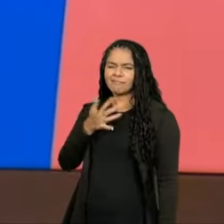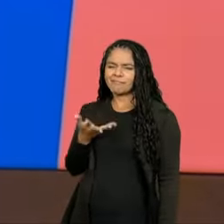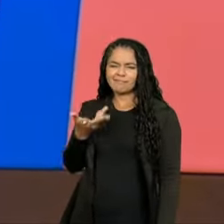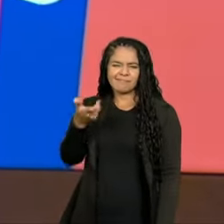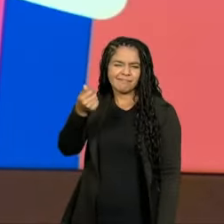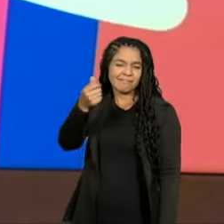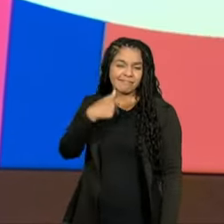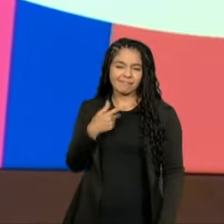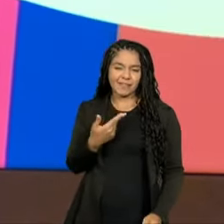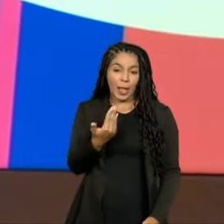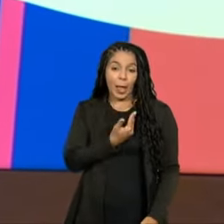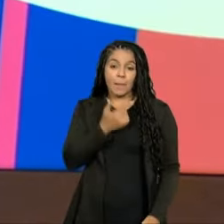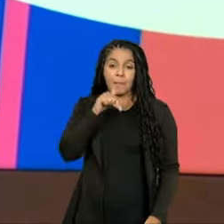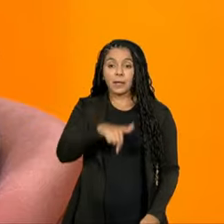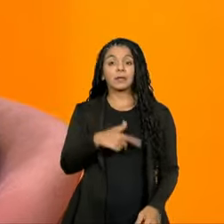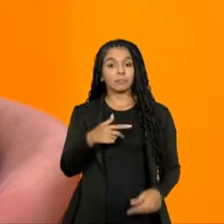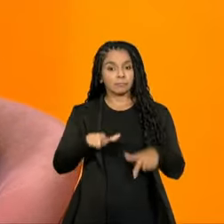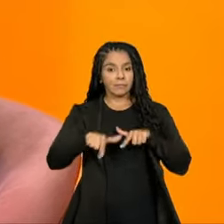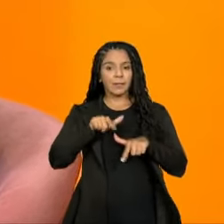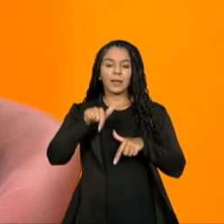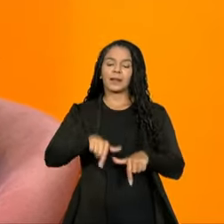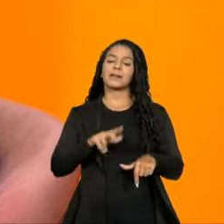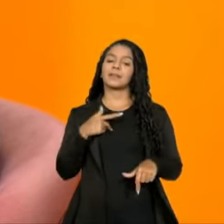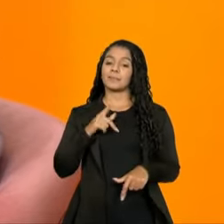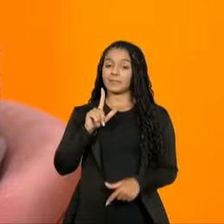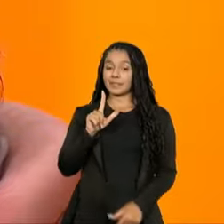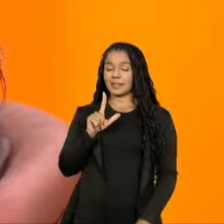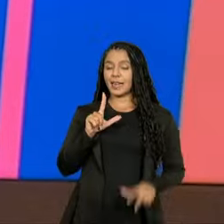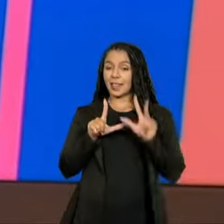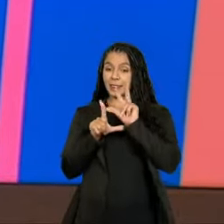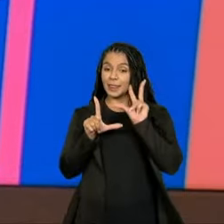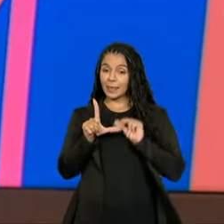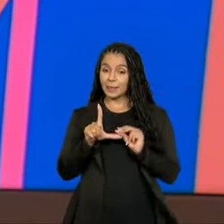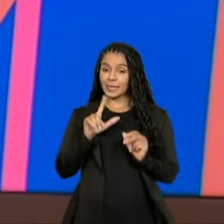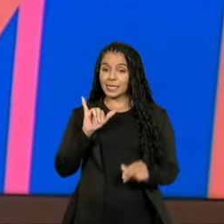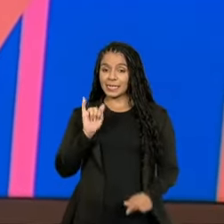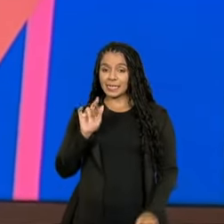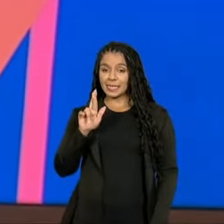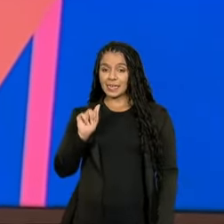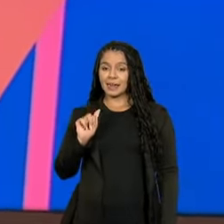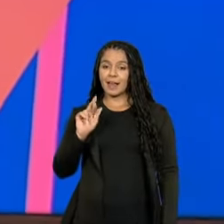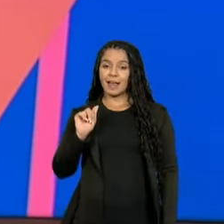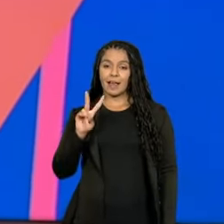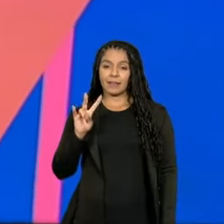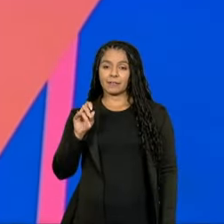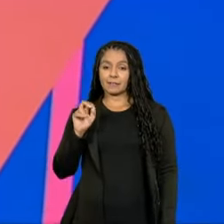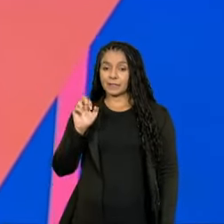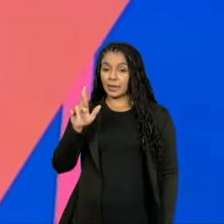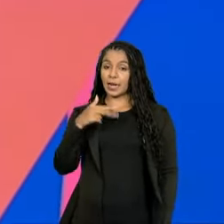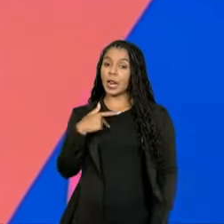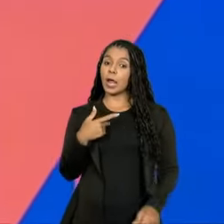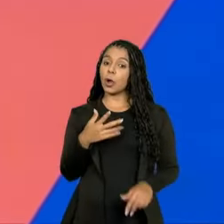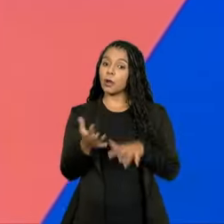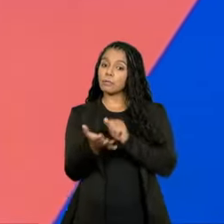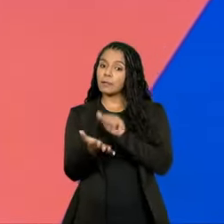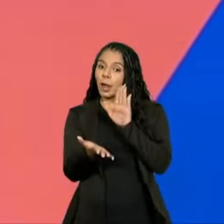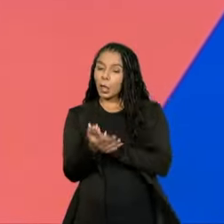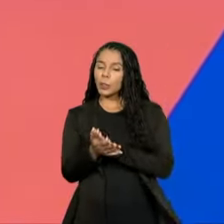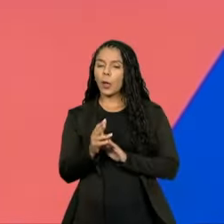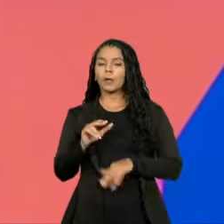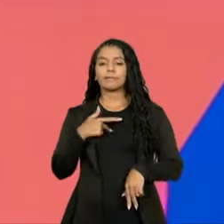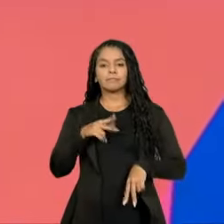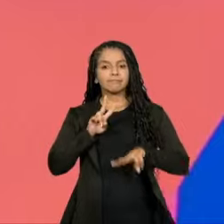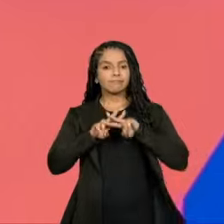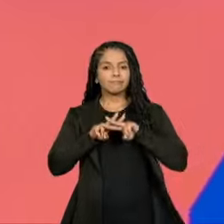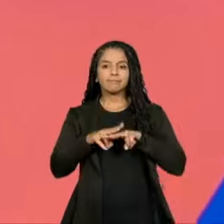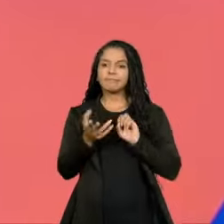astral, parceira aqui da TV Brasil, Liara Velar. Agora, anota aí a nossa hashtag, o nosso zap, para mandar perguntas,